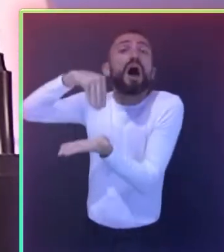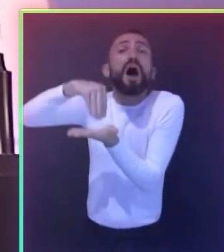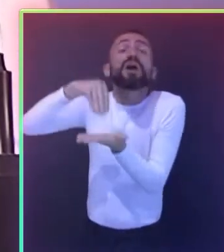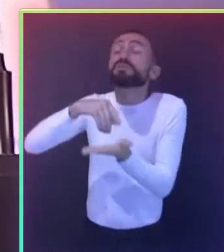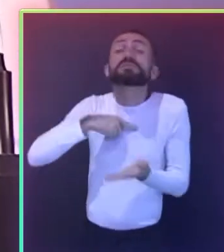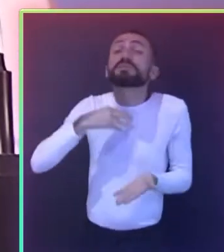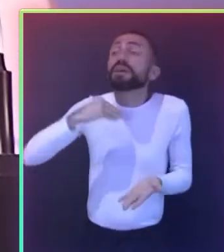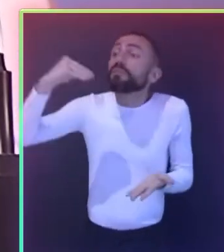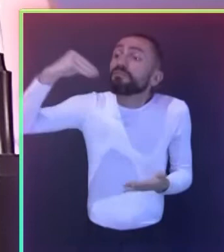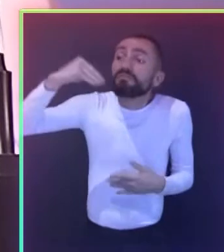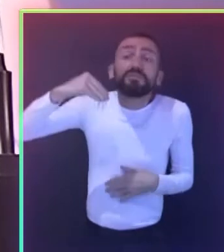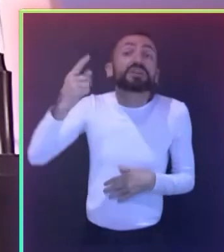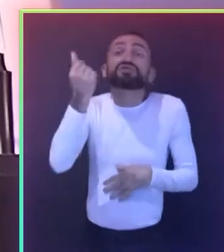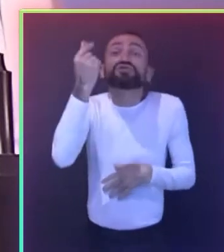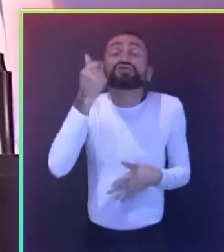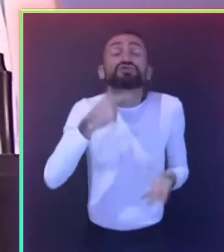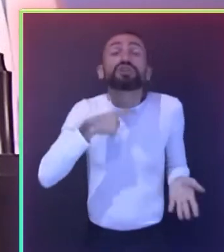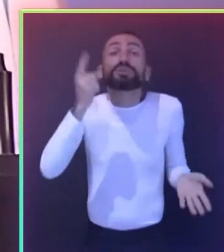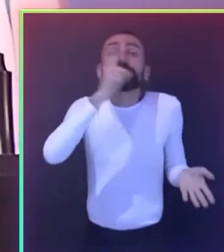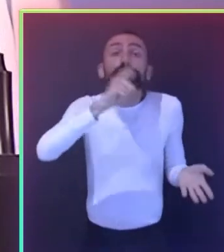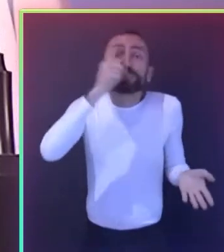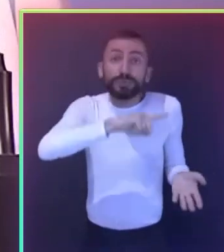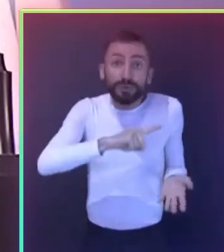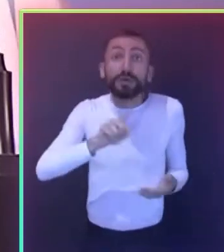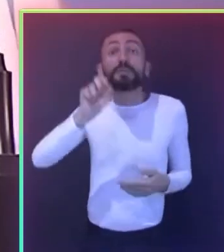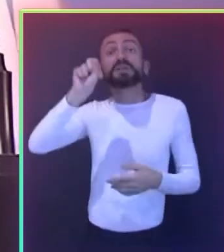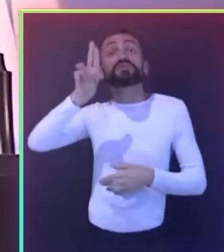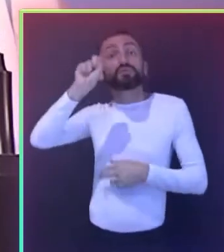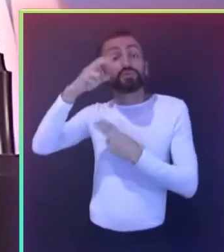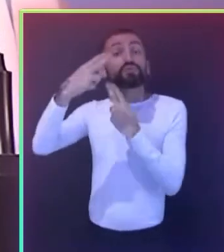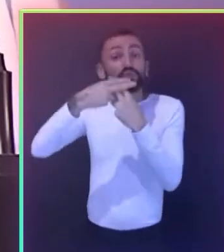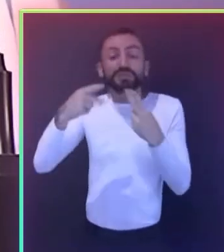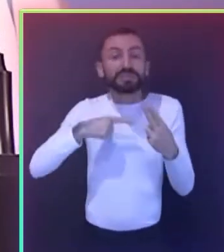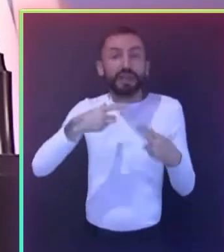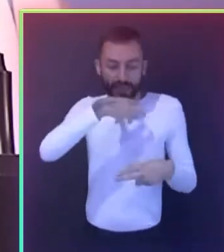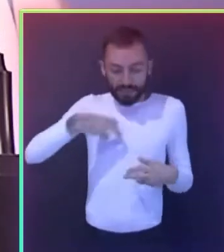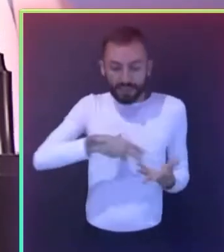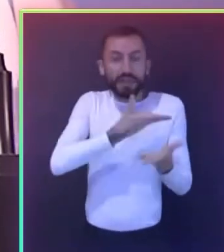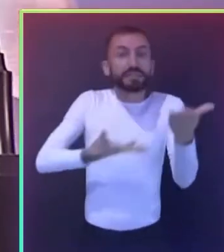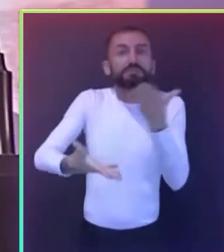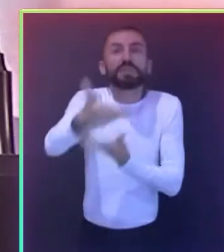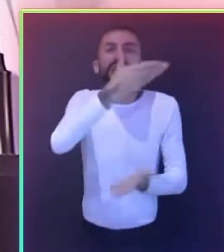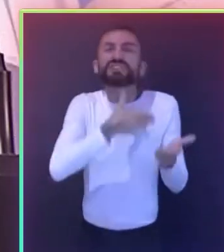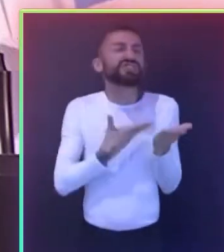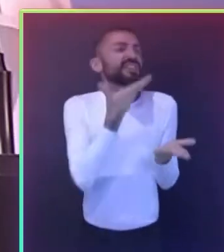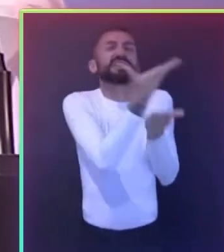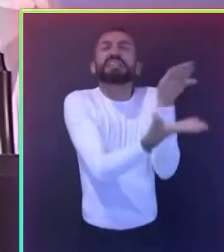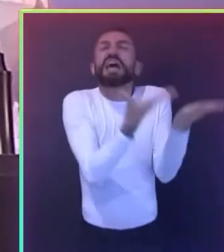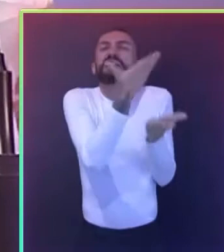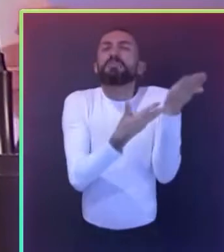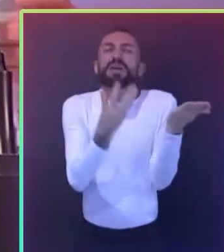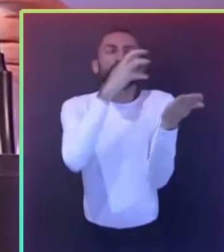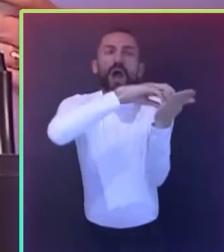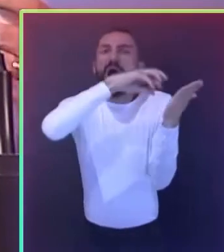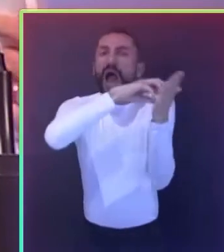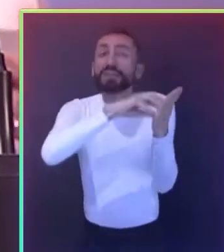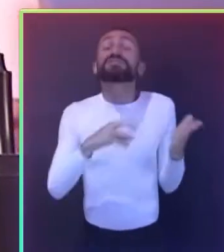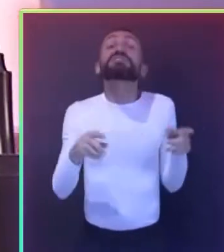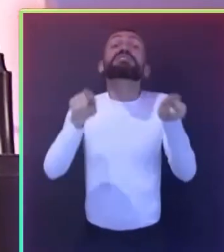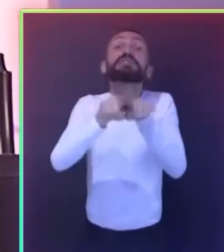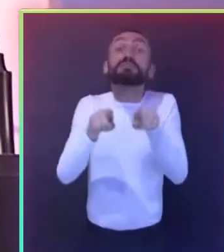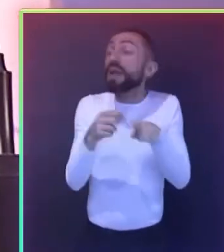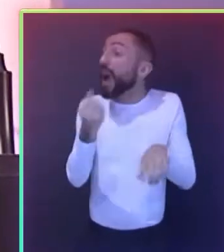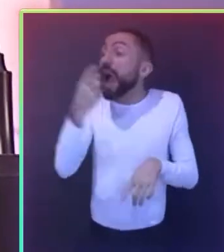injustamente massacrado é o SUS dos transplantes da Excelência no tratamento da Aids os medicamentos de alto